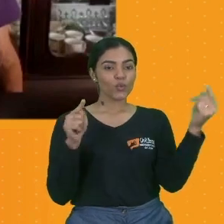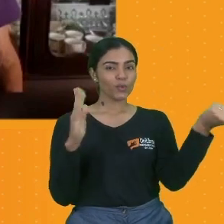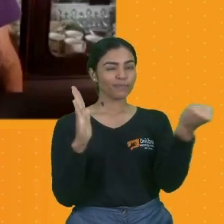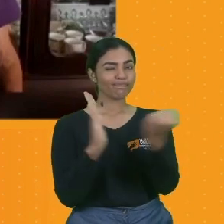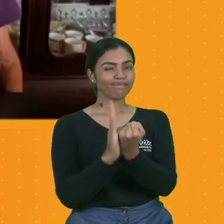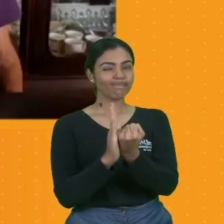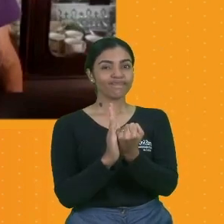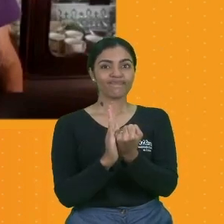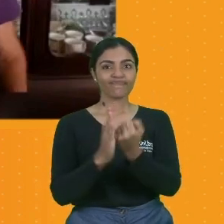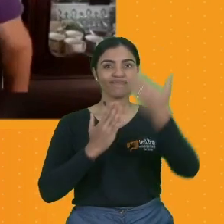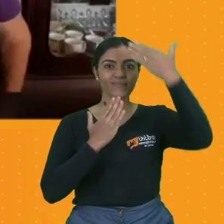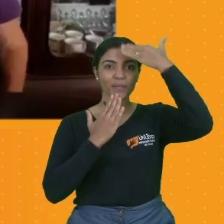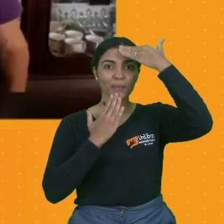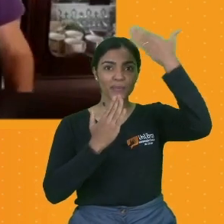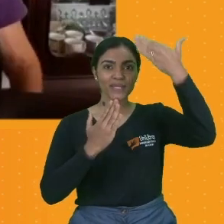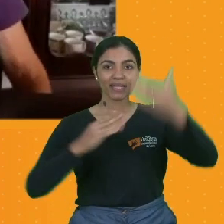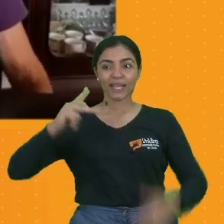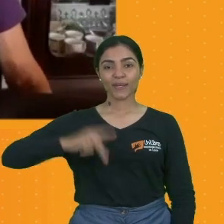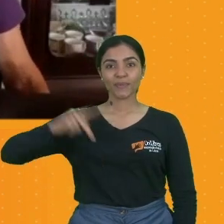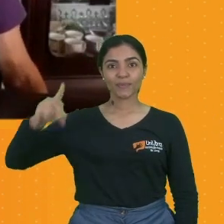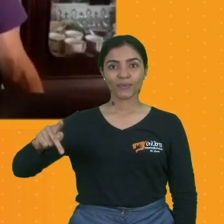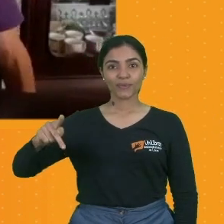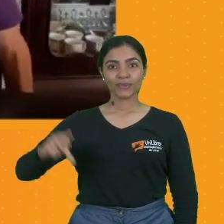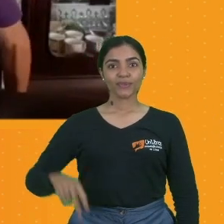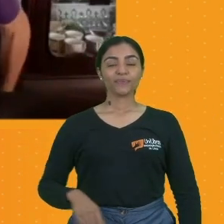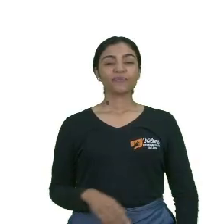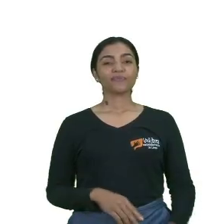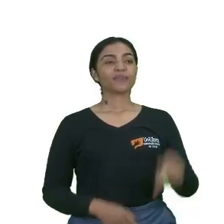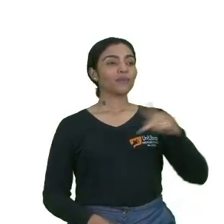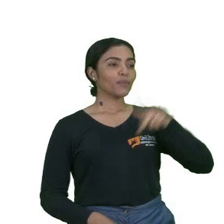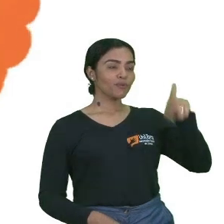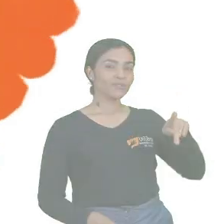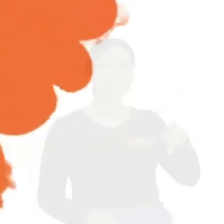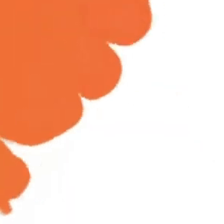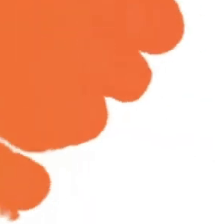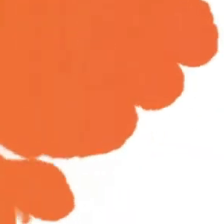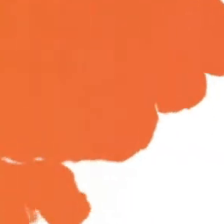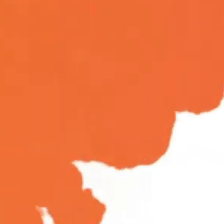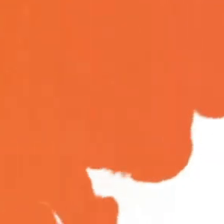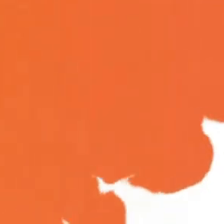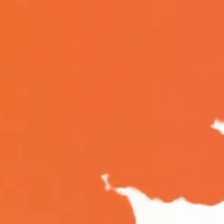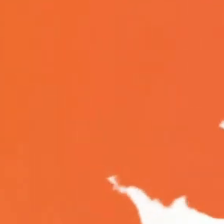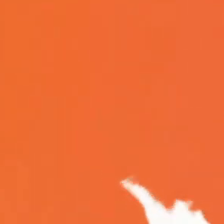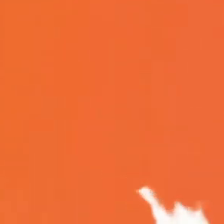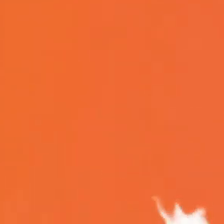muito obrigado a professora amiga muito obrigada por tudo professora mais linda